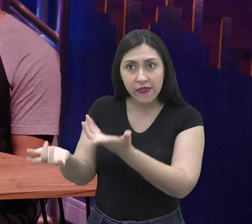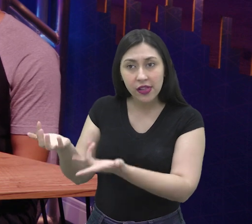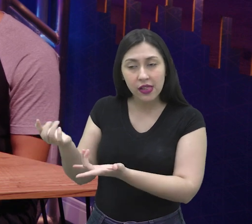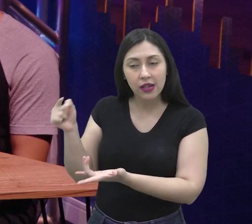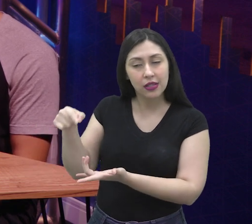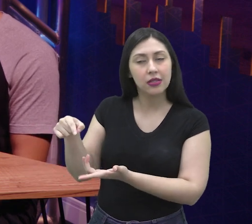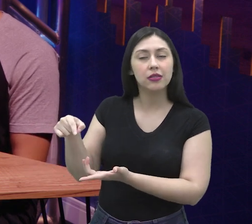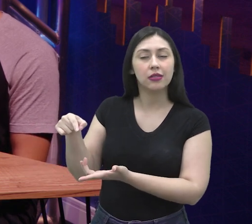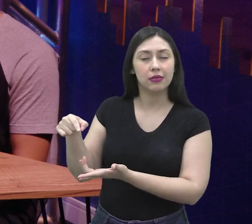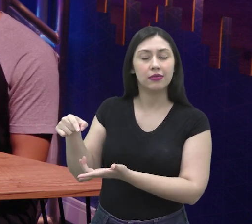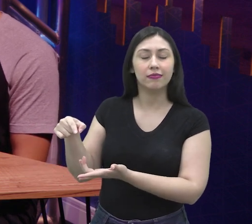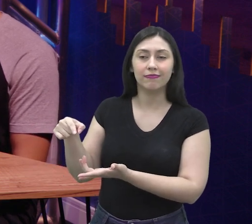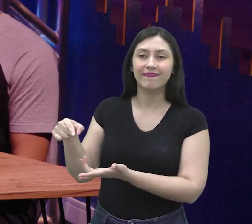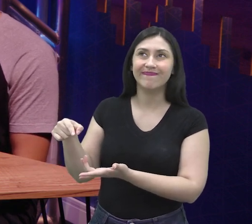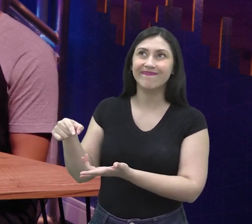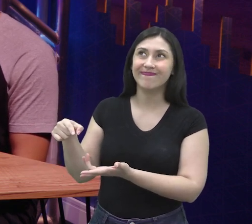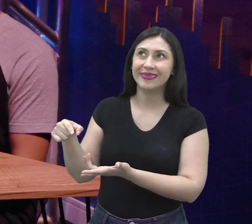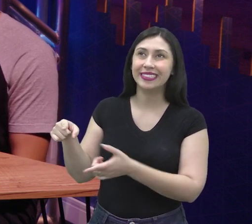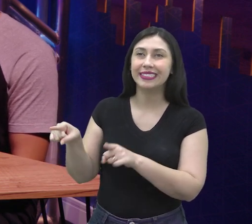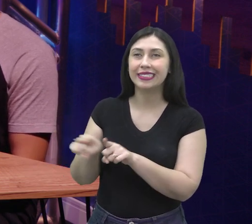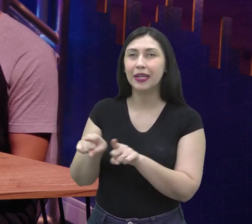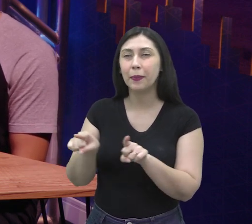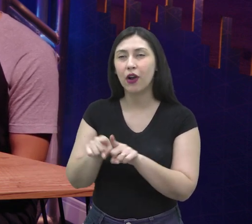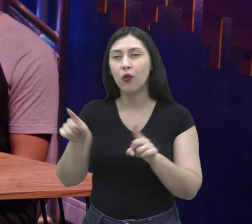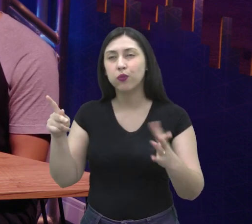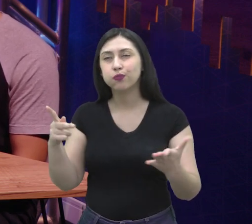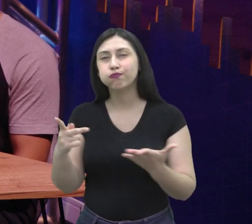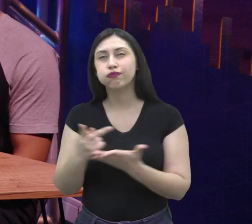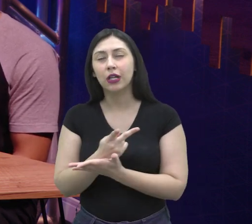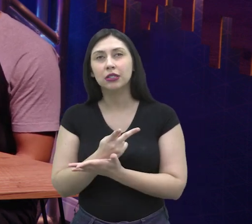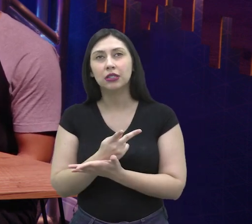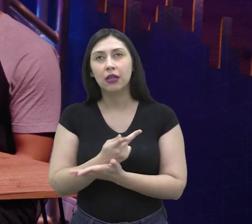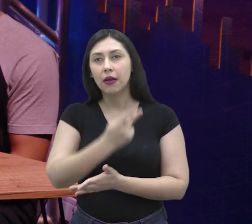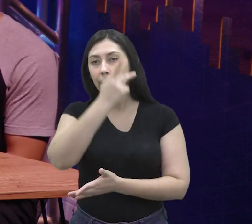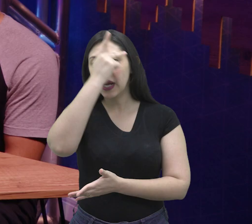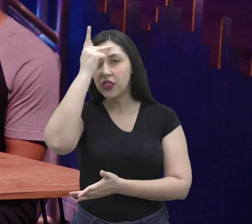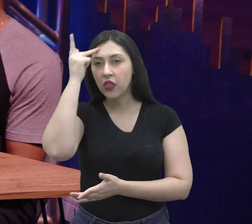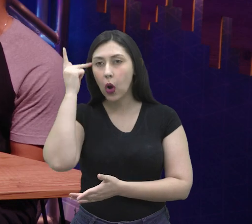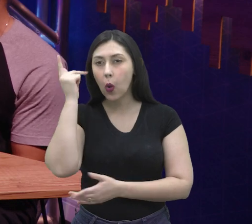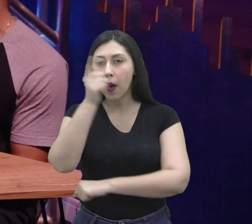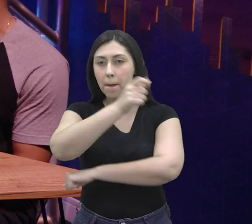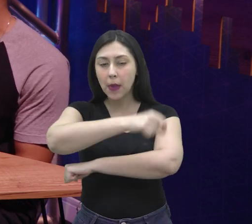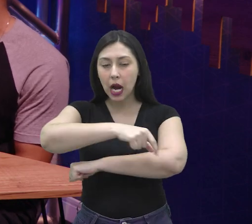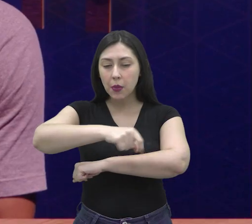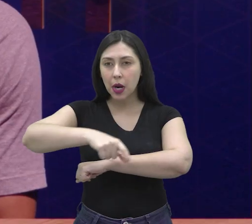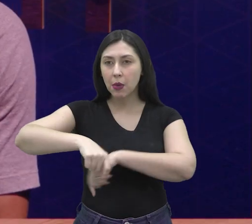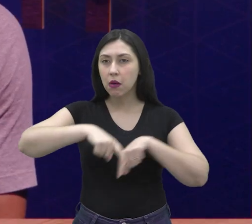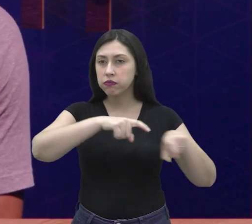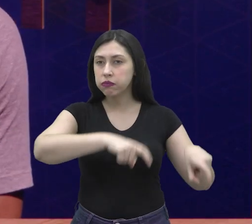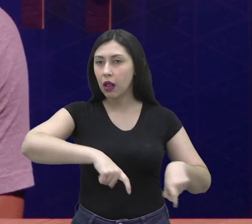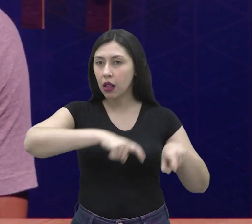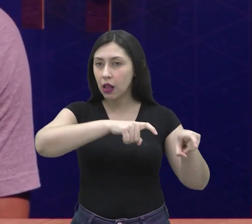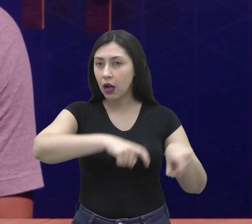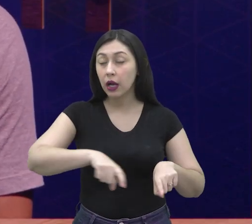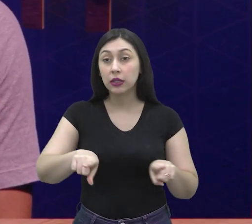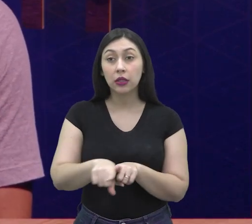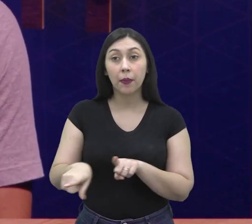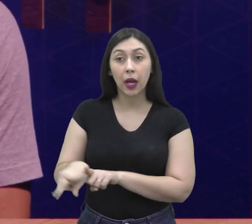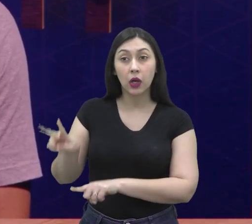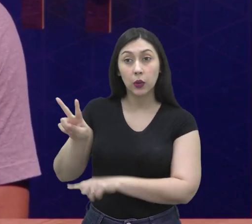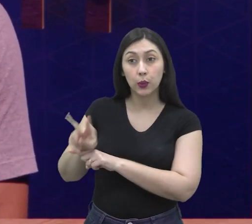uma prática até comum, por exemplo, para alguns produtores agropecuários, para quem cria